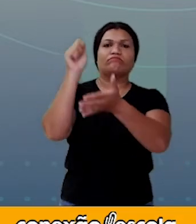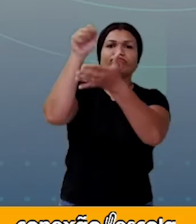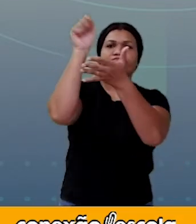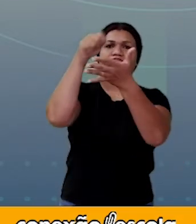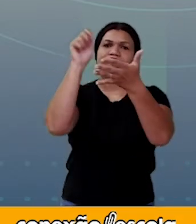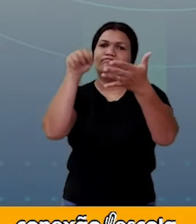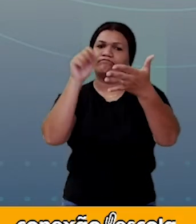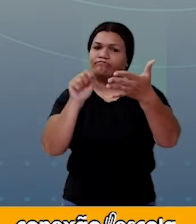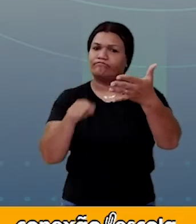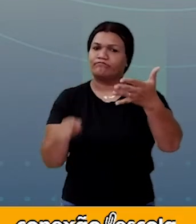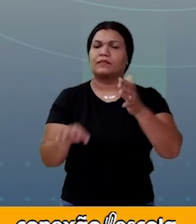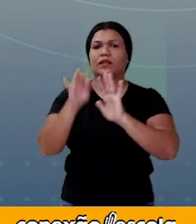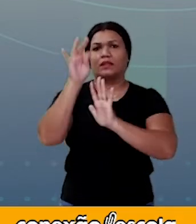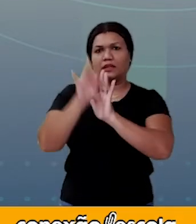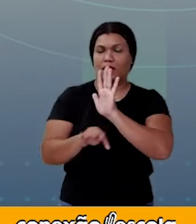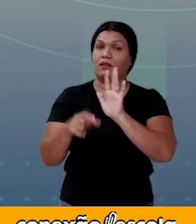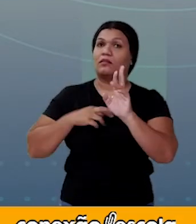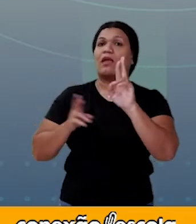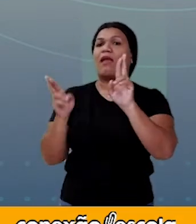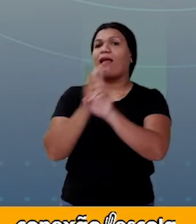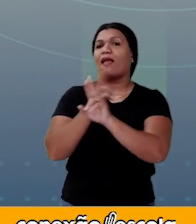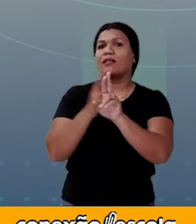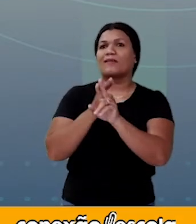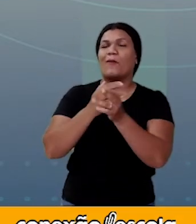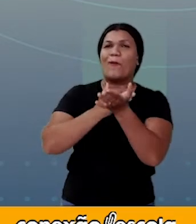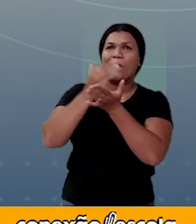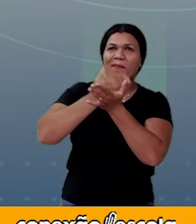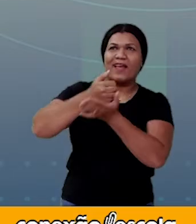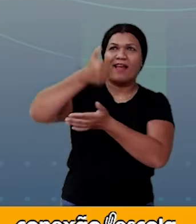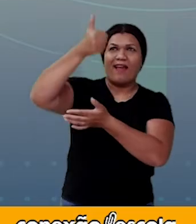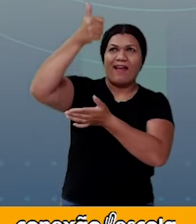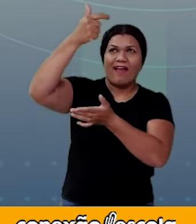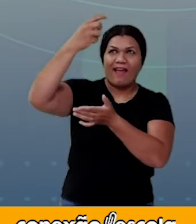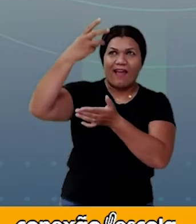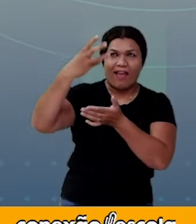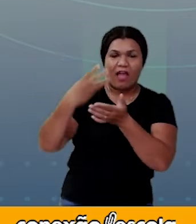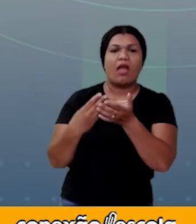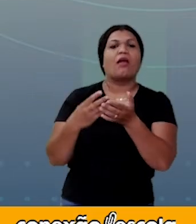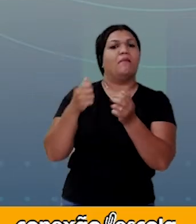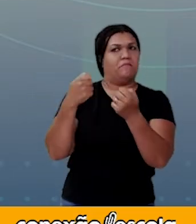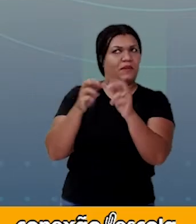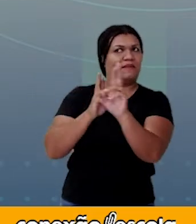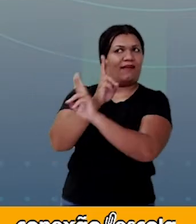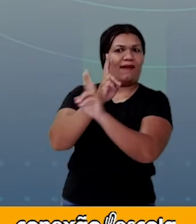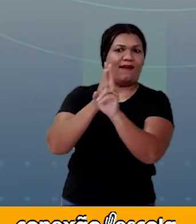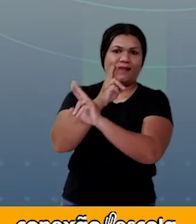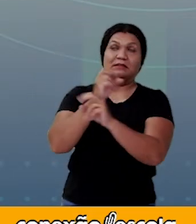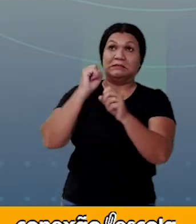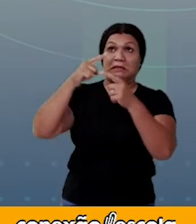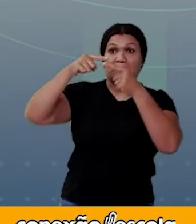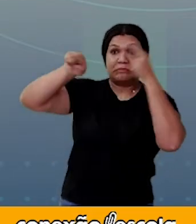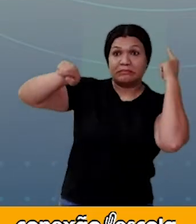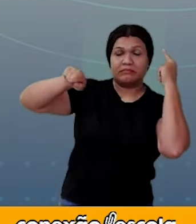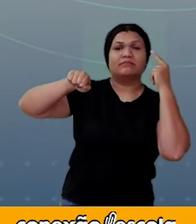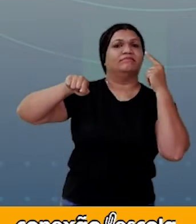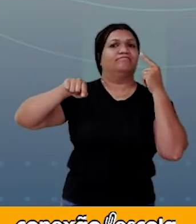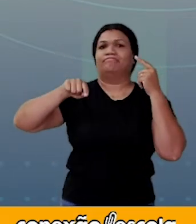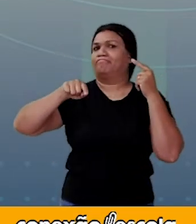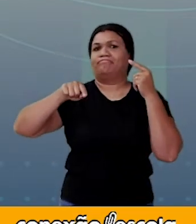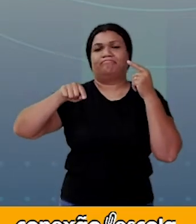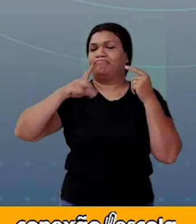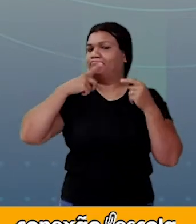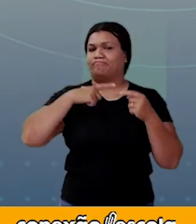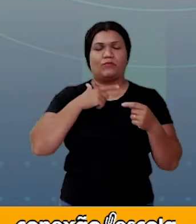texto está relacionada a uma ideia que você diz logo depois. E para que essas ideias sejam